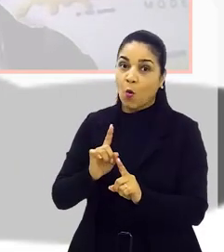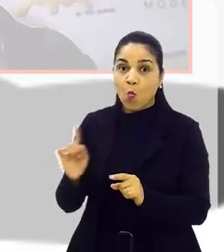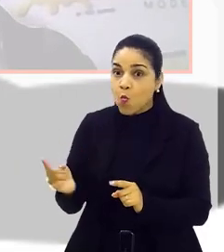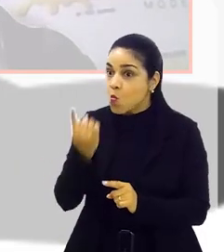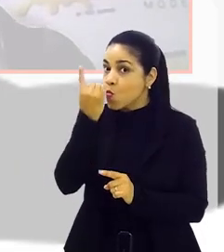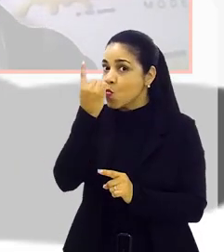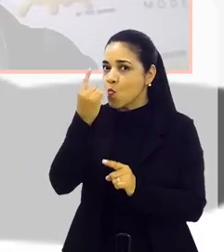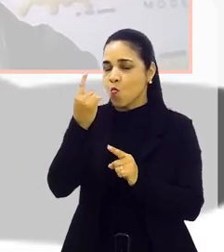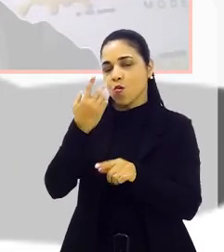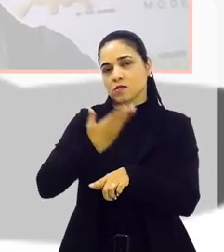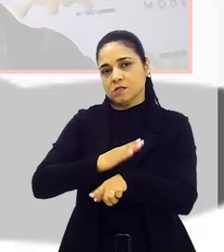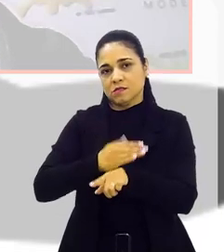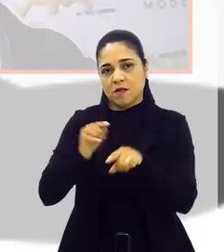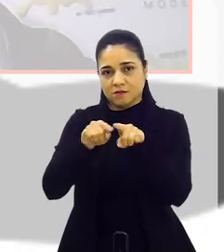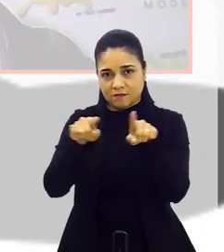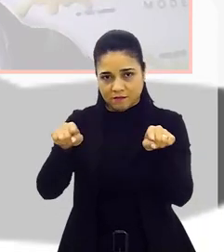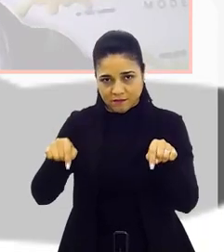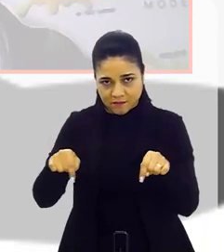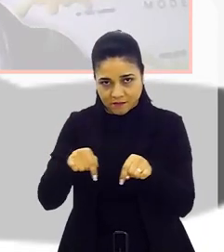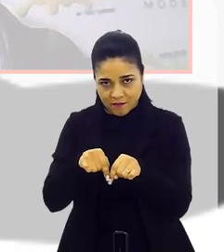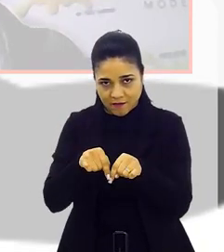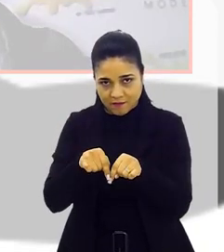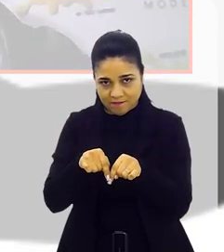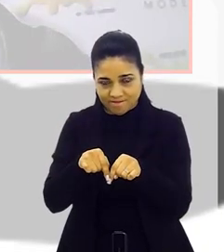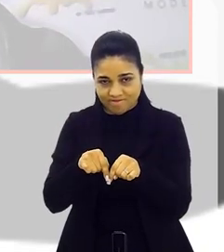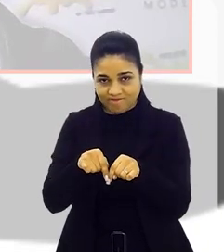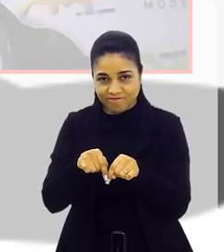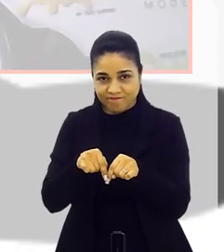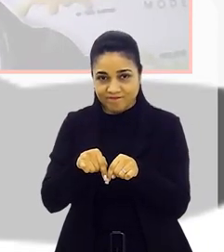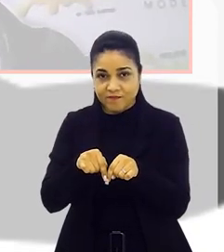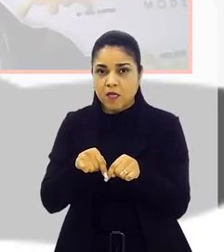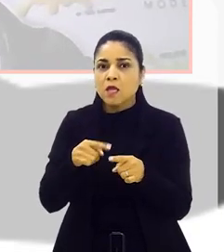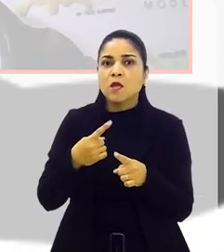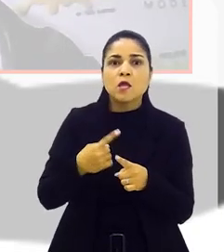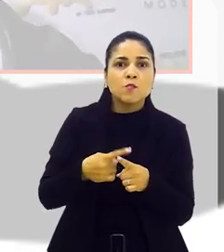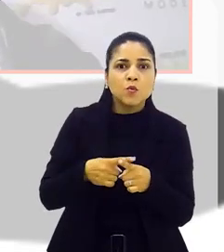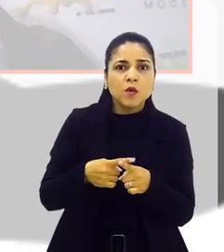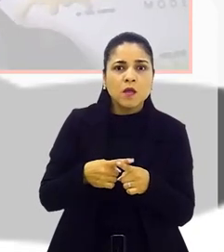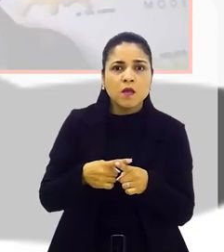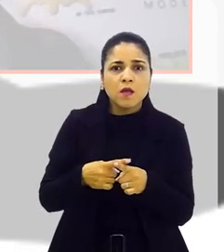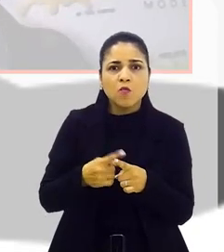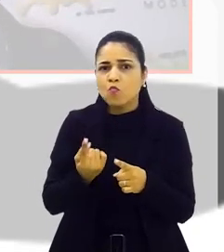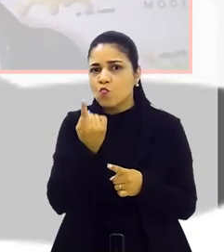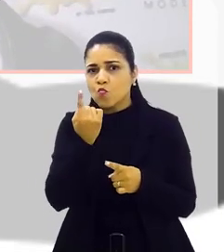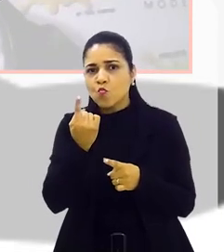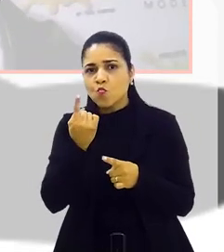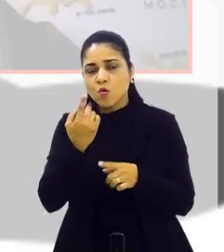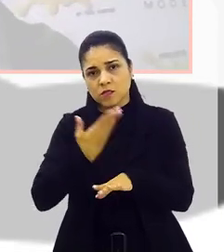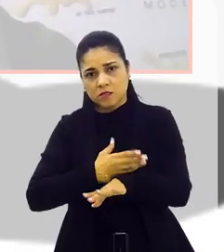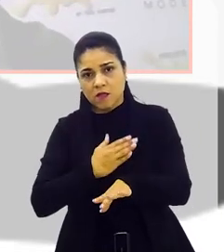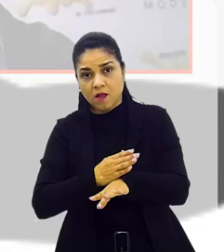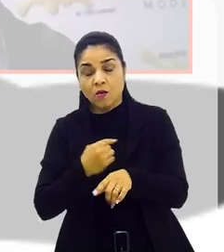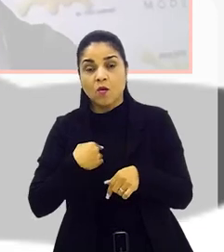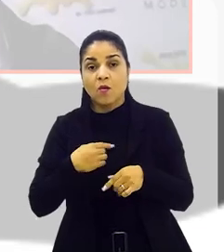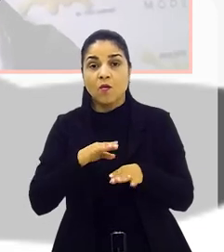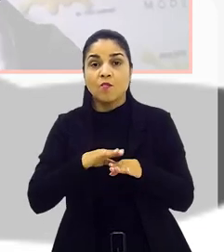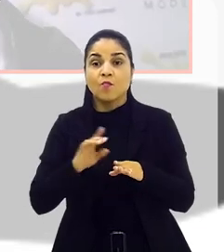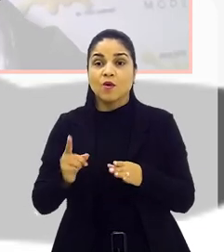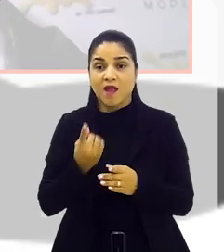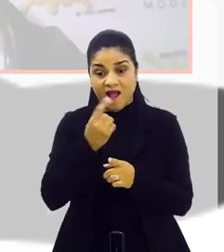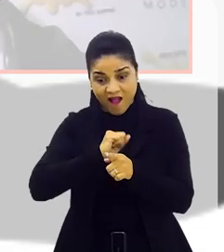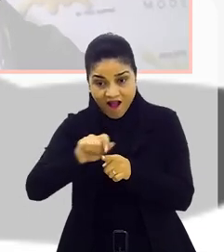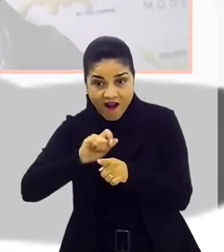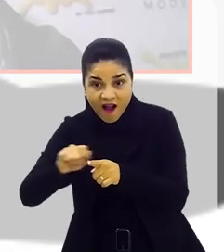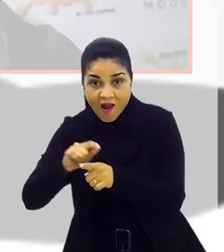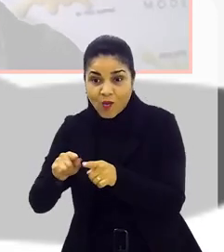palco. não, não, não, a gente fez só um ensaio na sala. Um ensaio na sala E por que tão pouco? e um ensaio no palco, porque